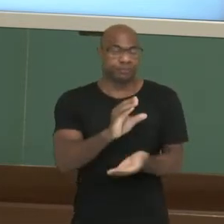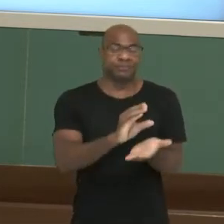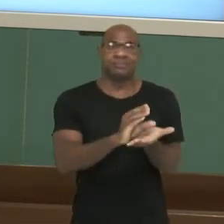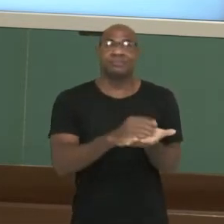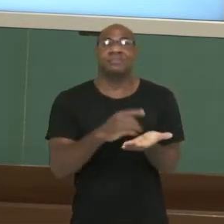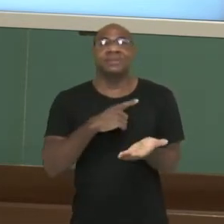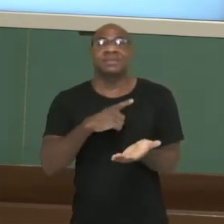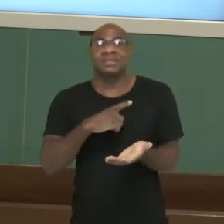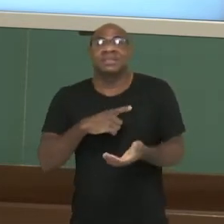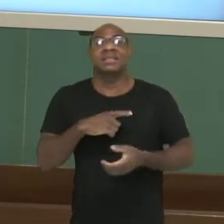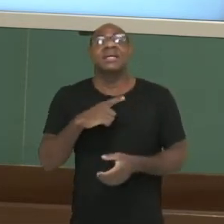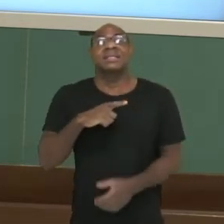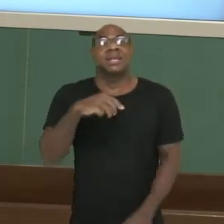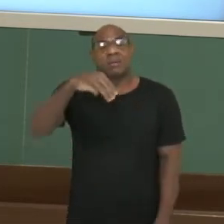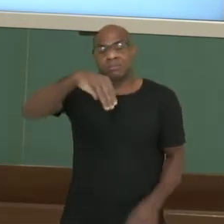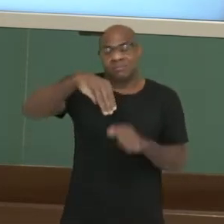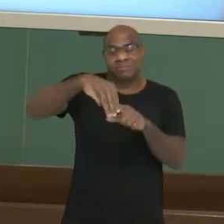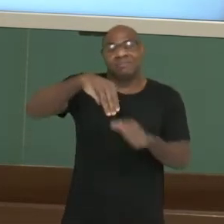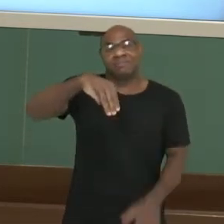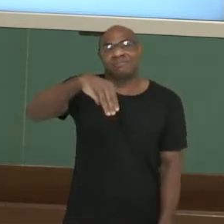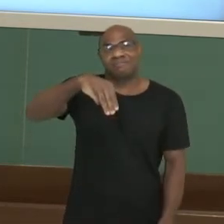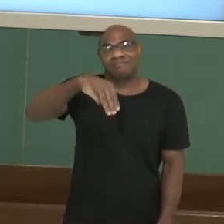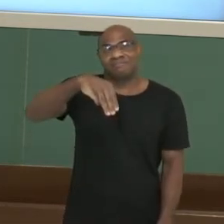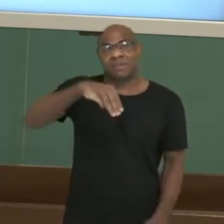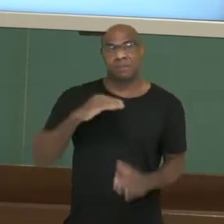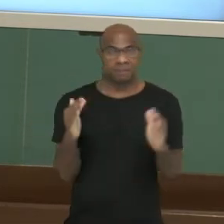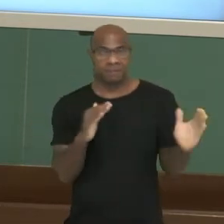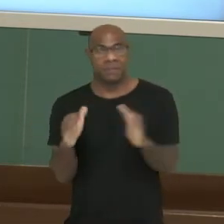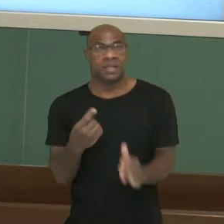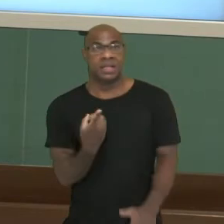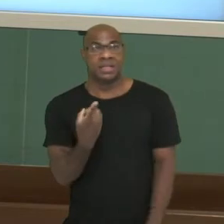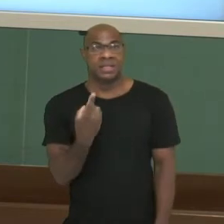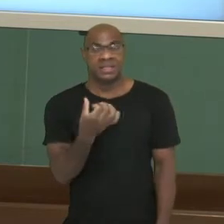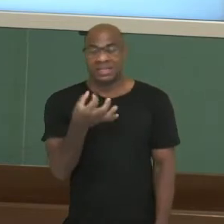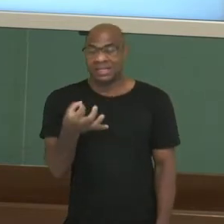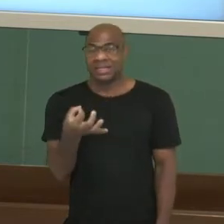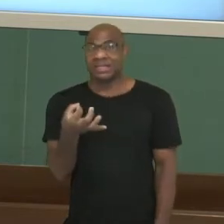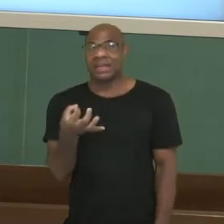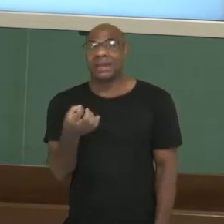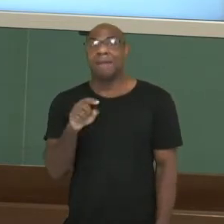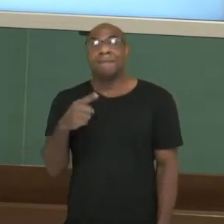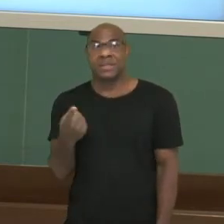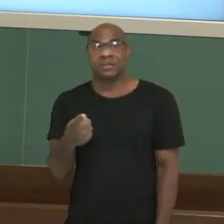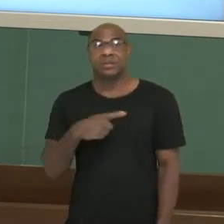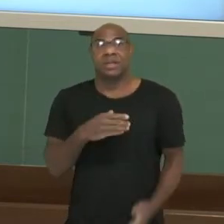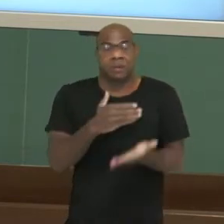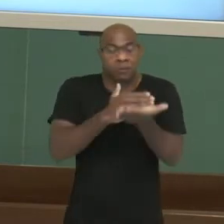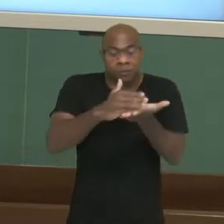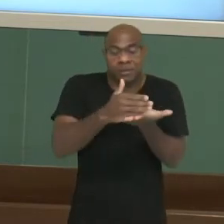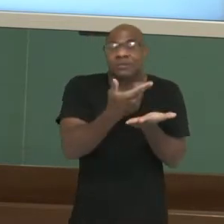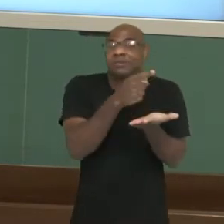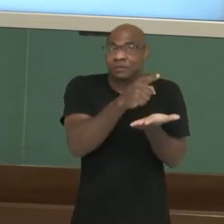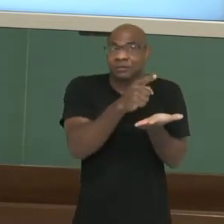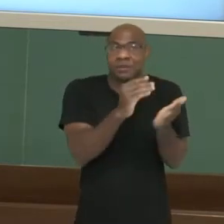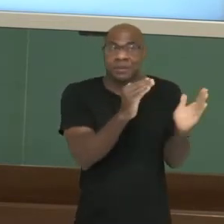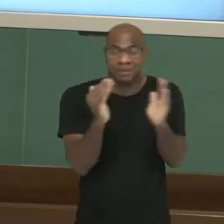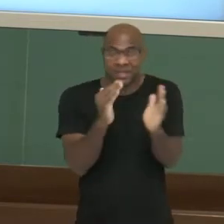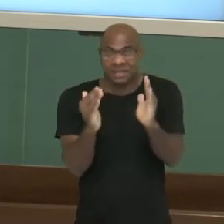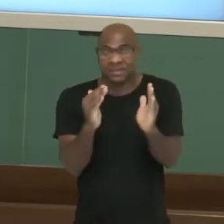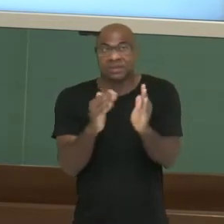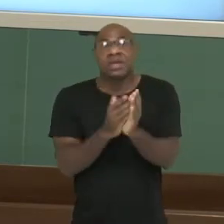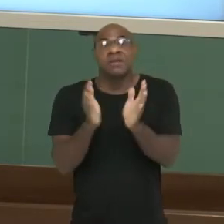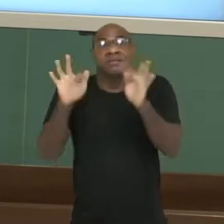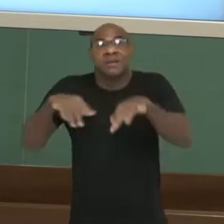obteve um montante de 160 mil nesse período. Então, ele te deu o montante, te deu o capital inicial, te deu o período e quer